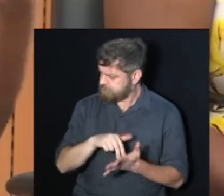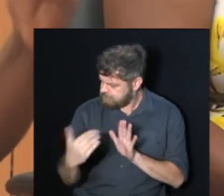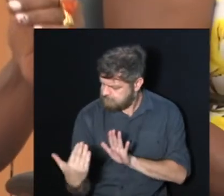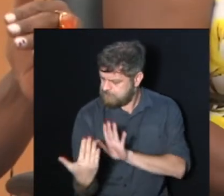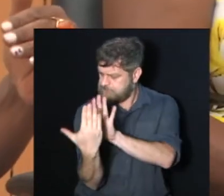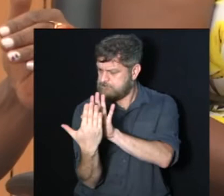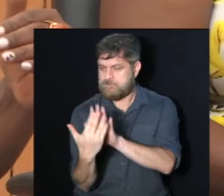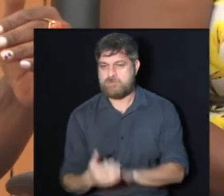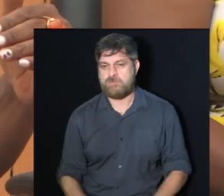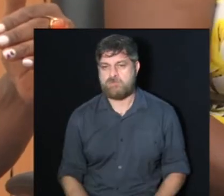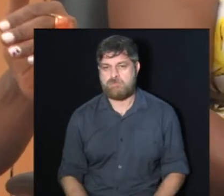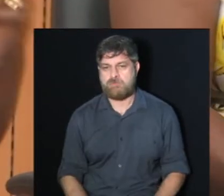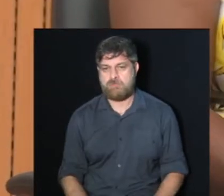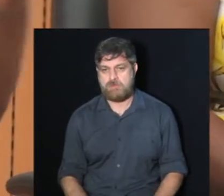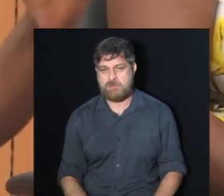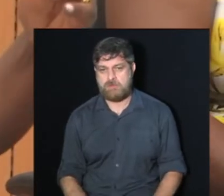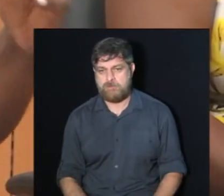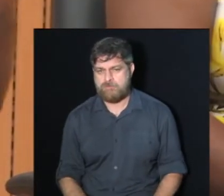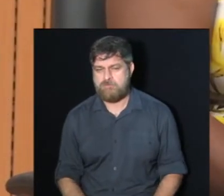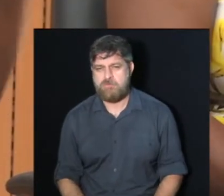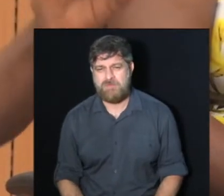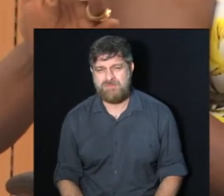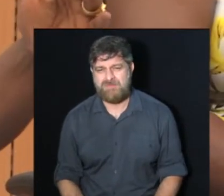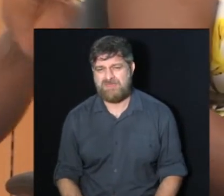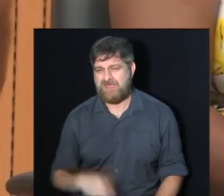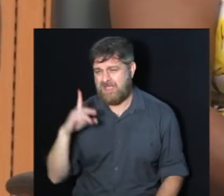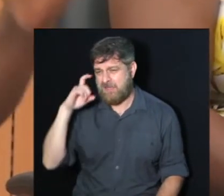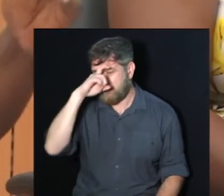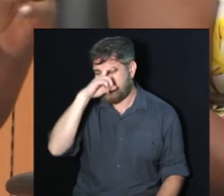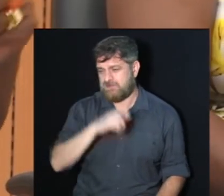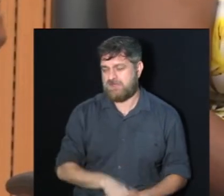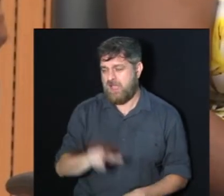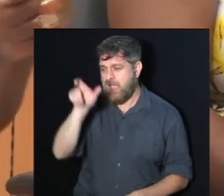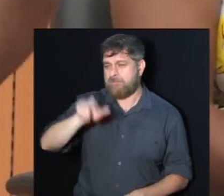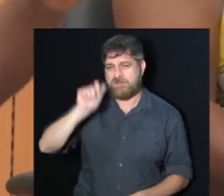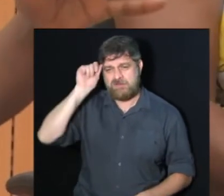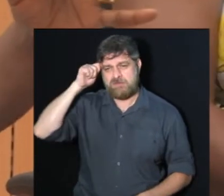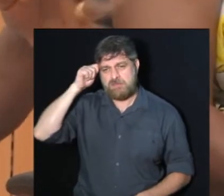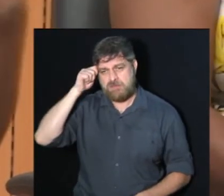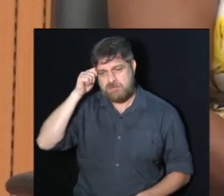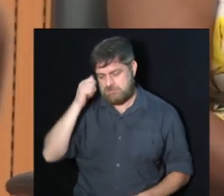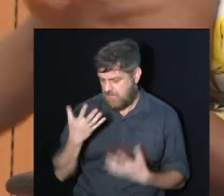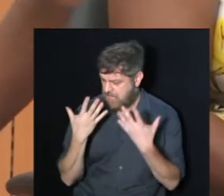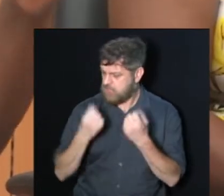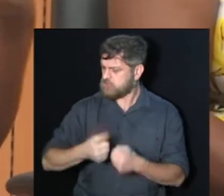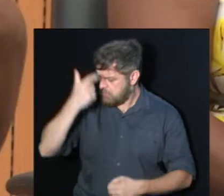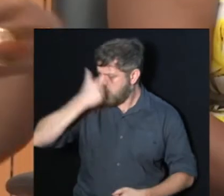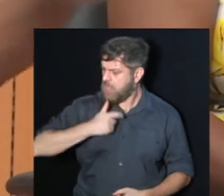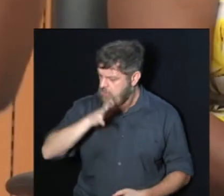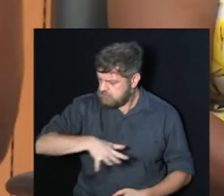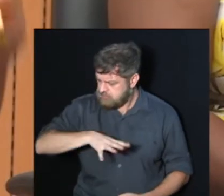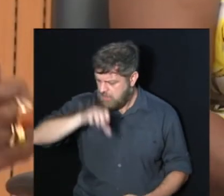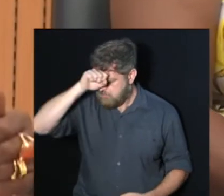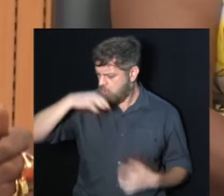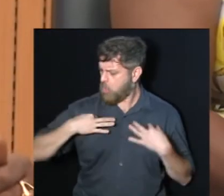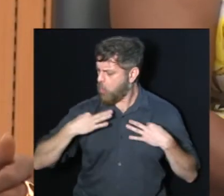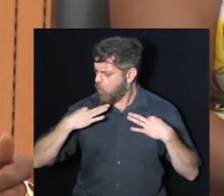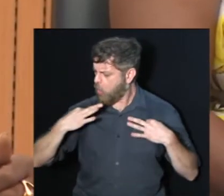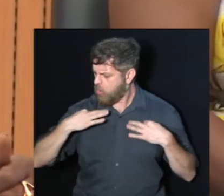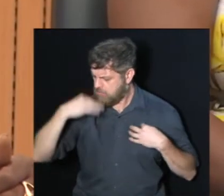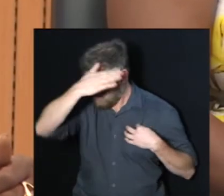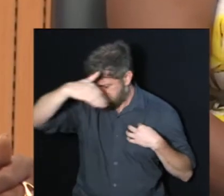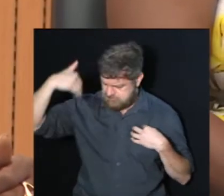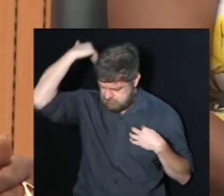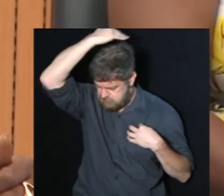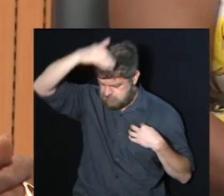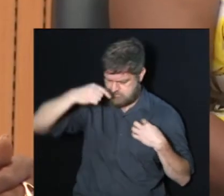estou desmerecendo ninguém, mas é muito difícil uma pessoa negra não assumir o santo e não assumir com a roupa, não assumir com tudo.